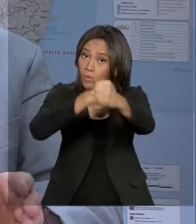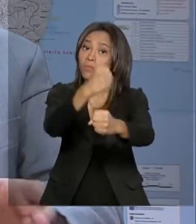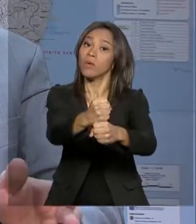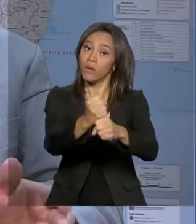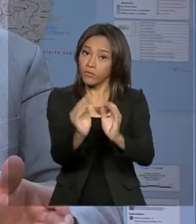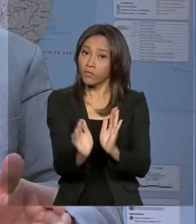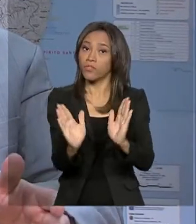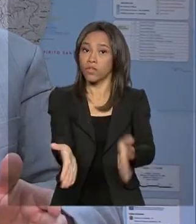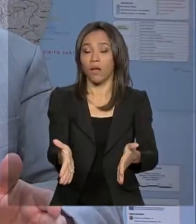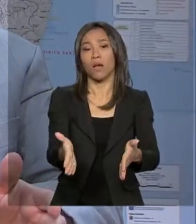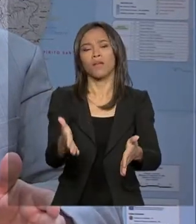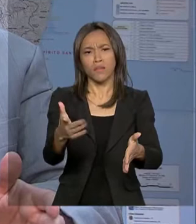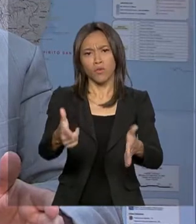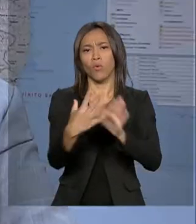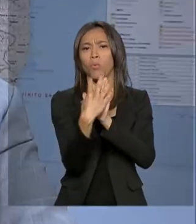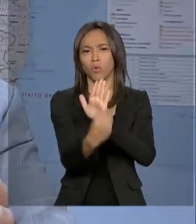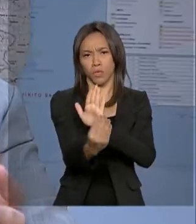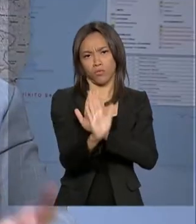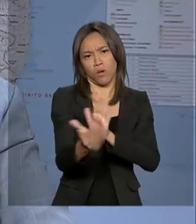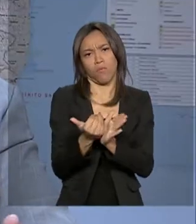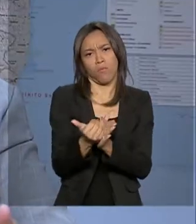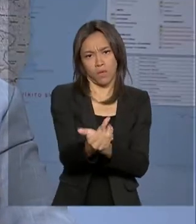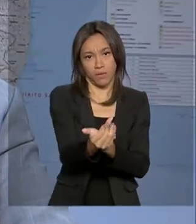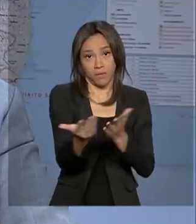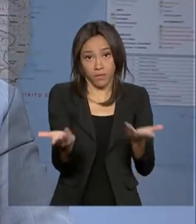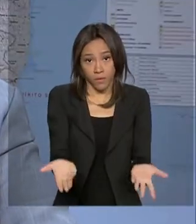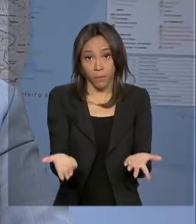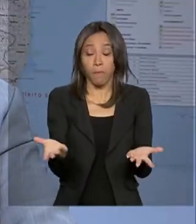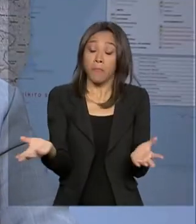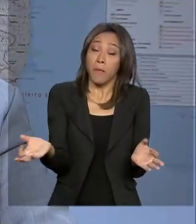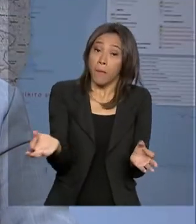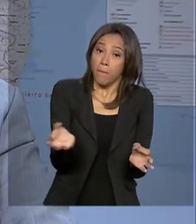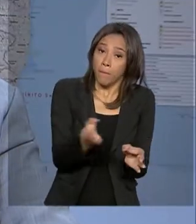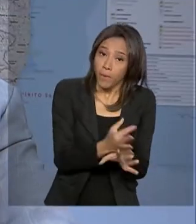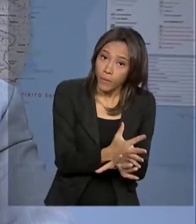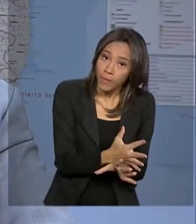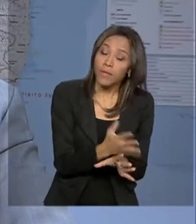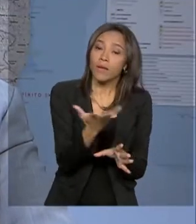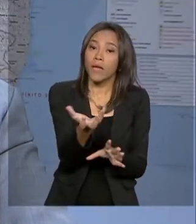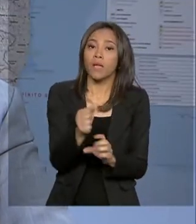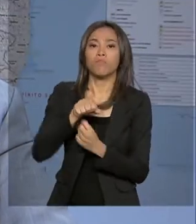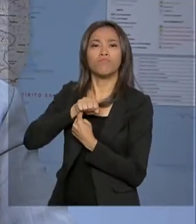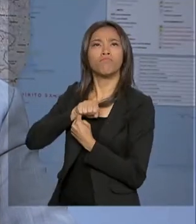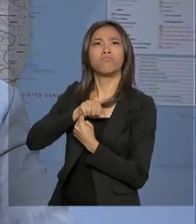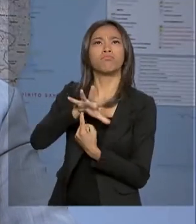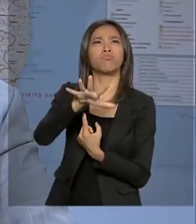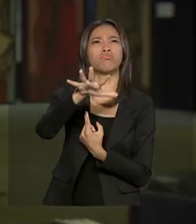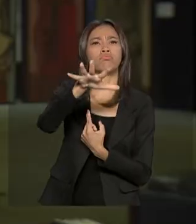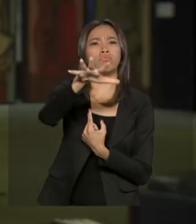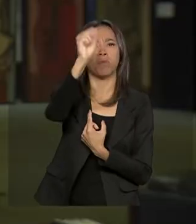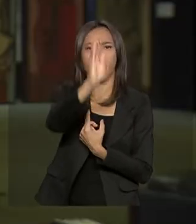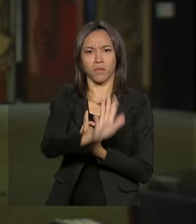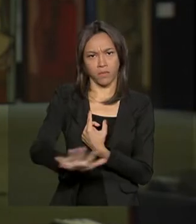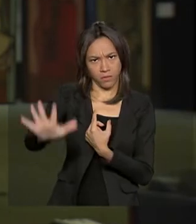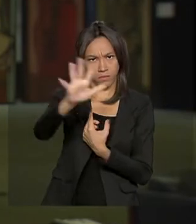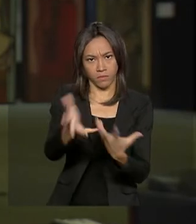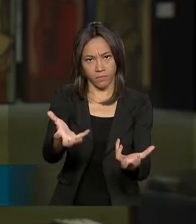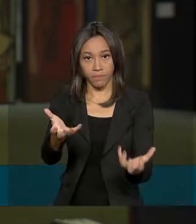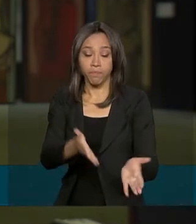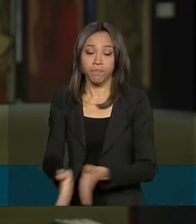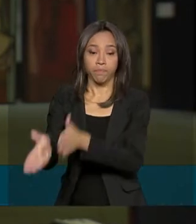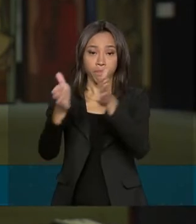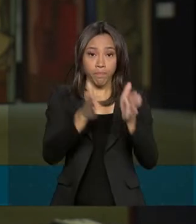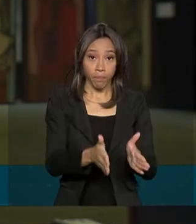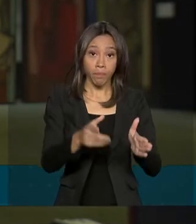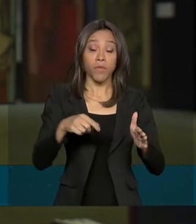às aulas já tem um modelo instalado. E aí fechando o modelo a gente quer expandir rapidamente pelo Brasil. O Ministério da Educação